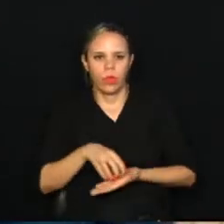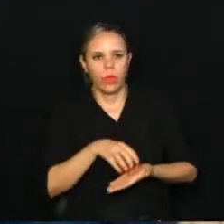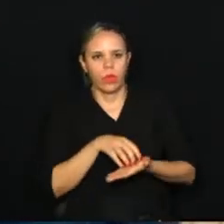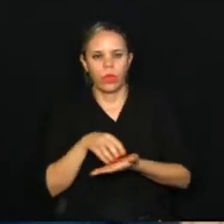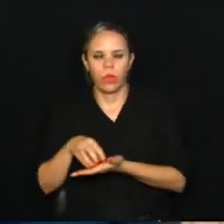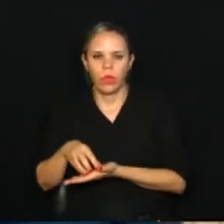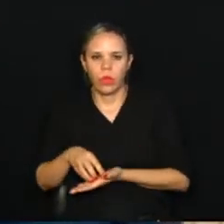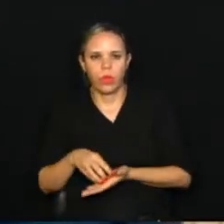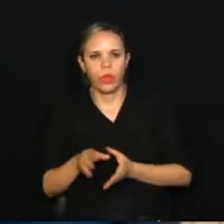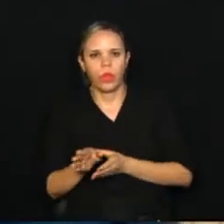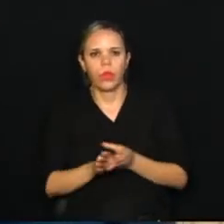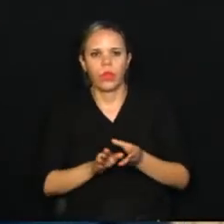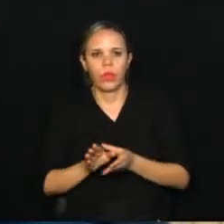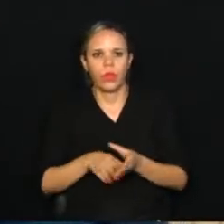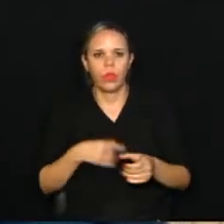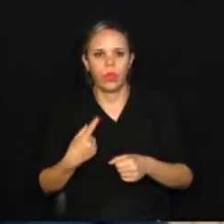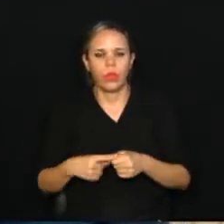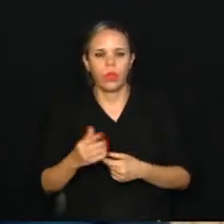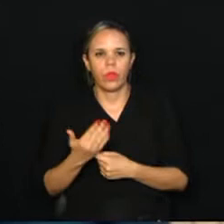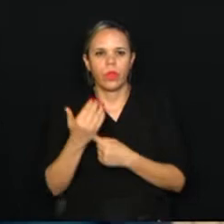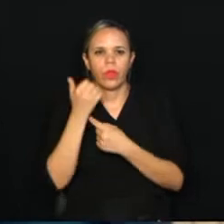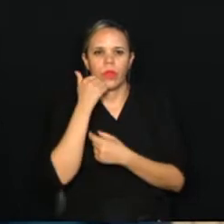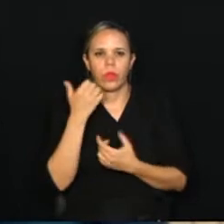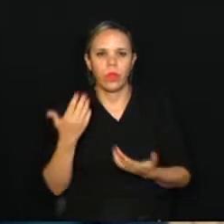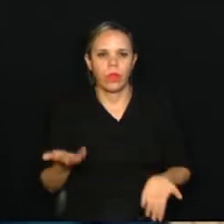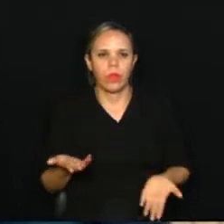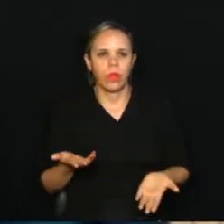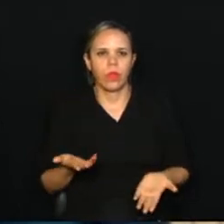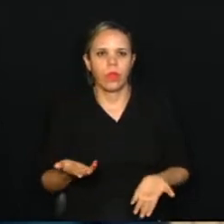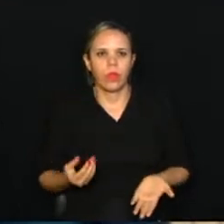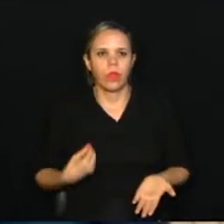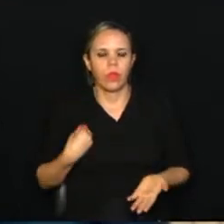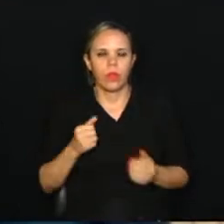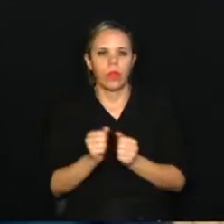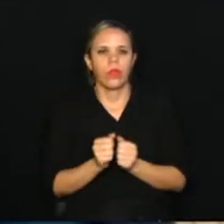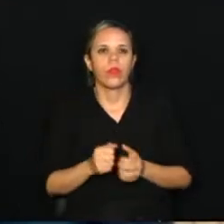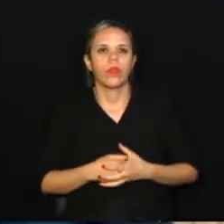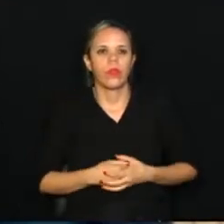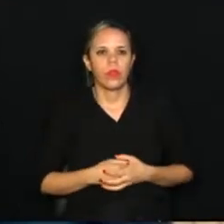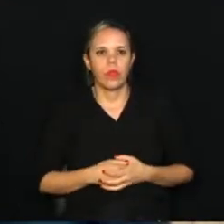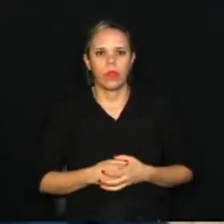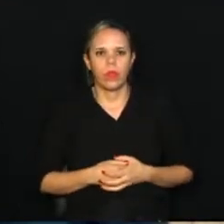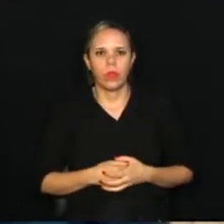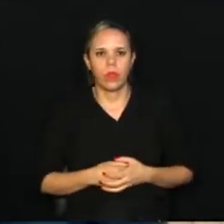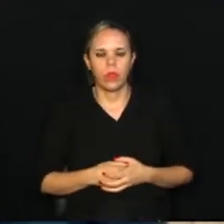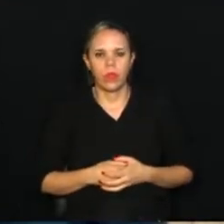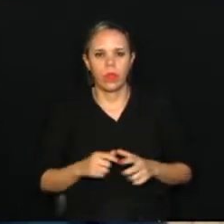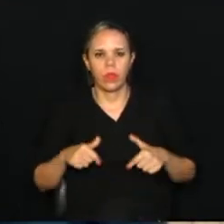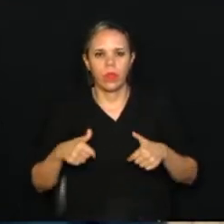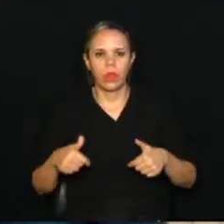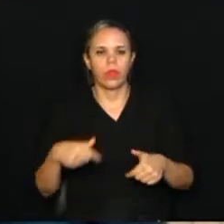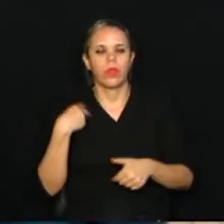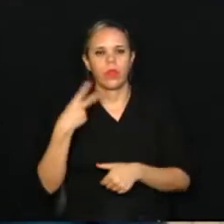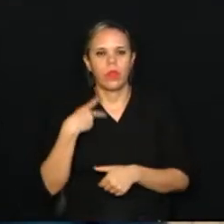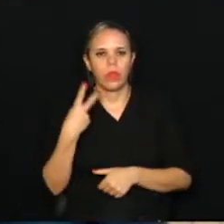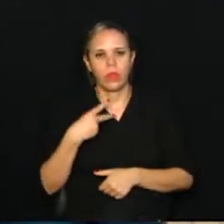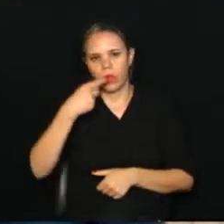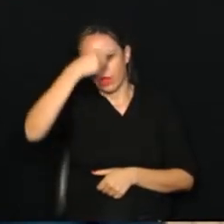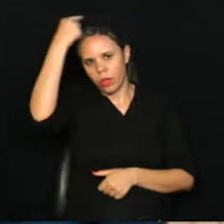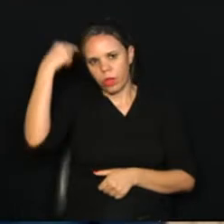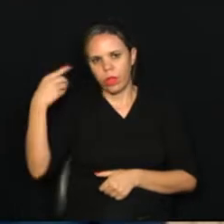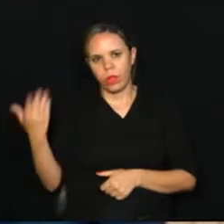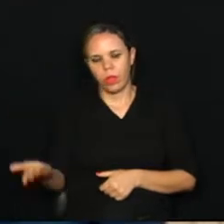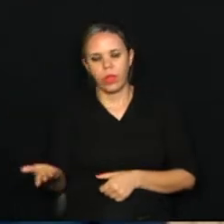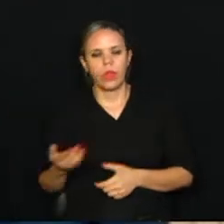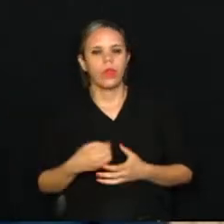conselhos municipais de ciência e tecnologia, estejam juntos. a iniciativa do vereador